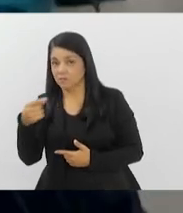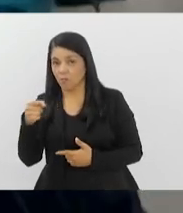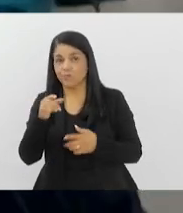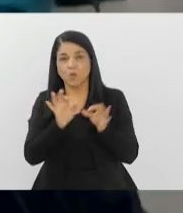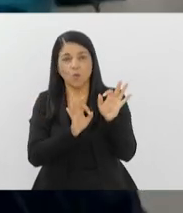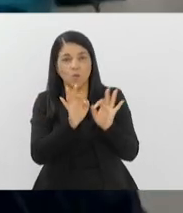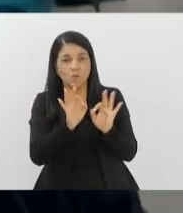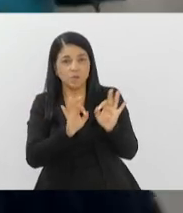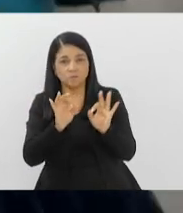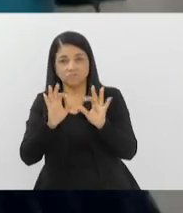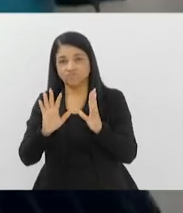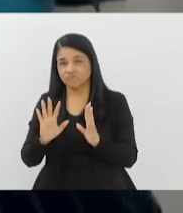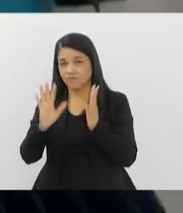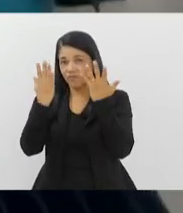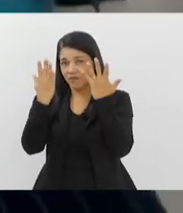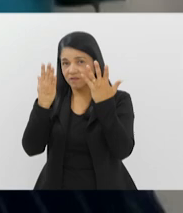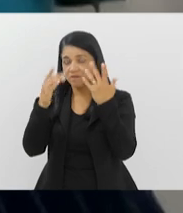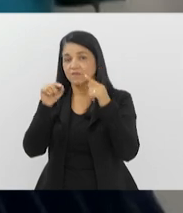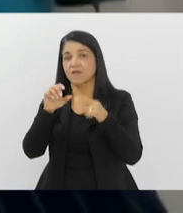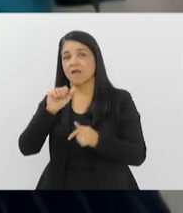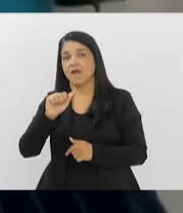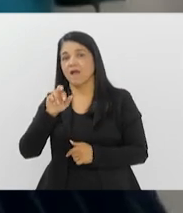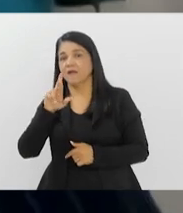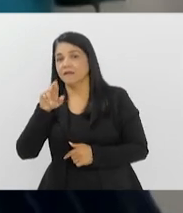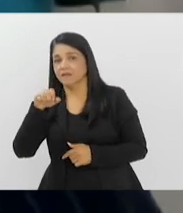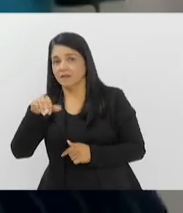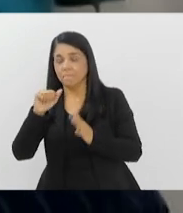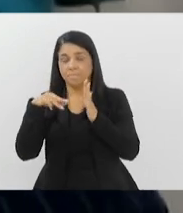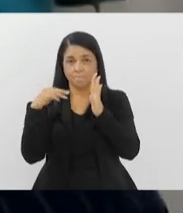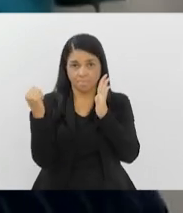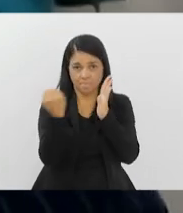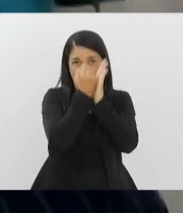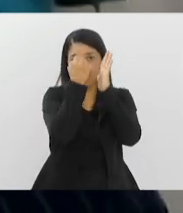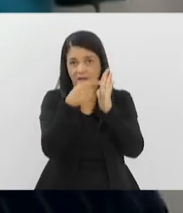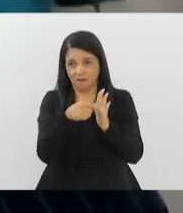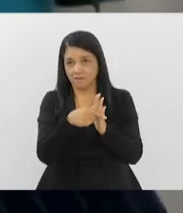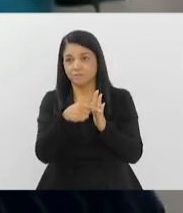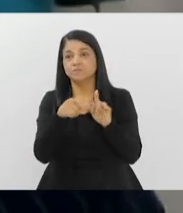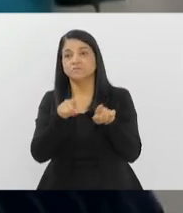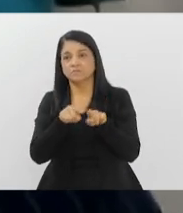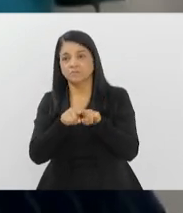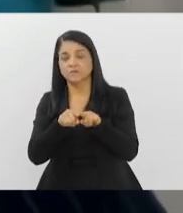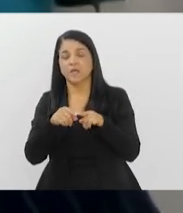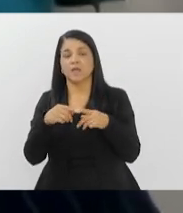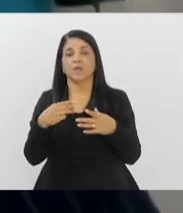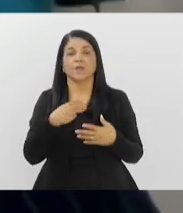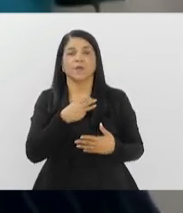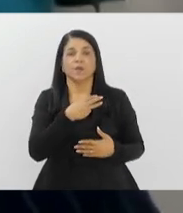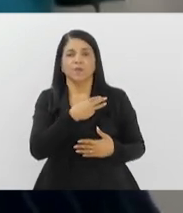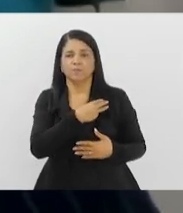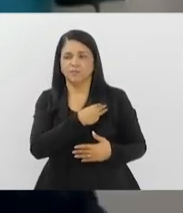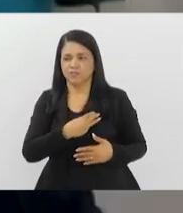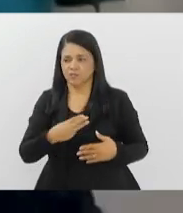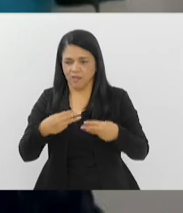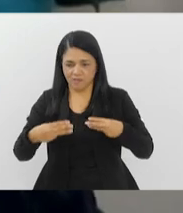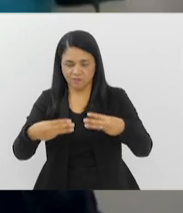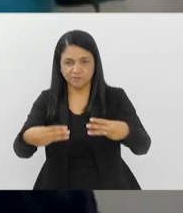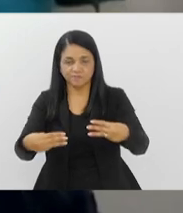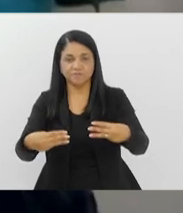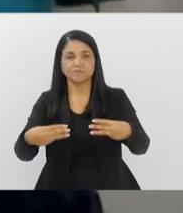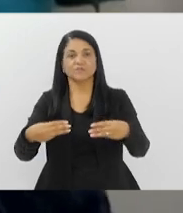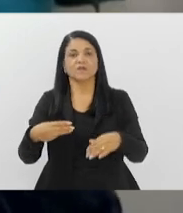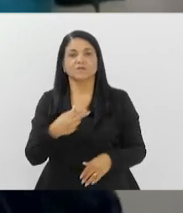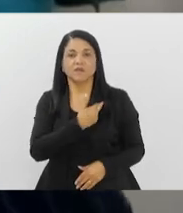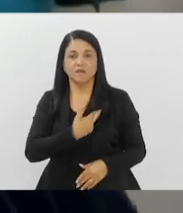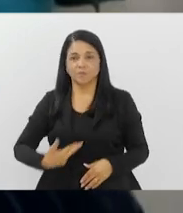da Eventos Arena, que é uma marca do Grupo Arena, tem a promoção do Ministério da Indústria e Comércio da República de Angola